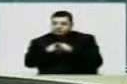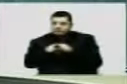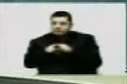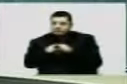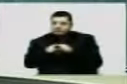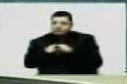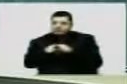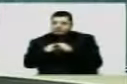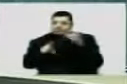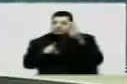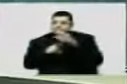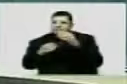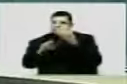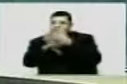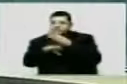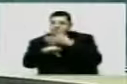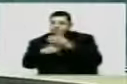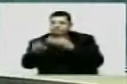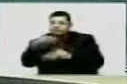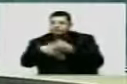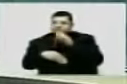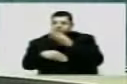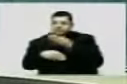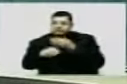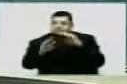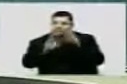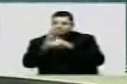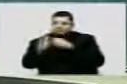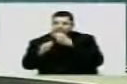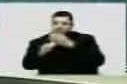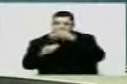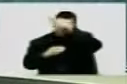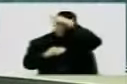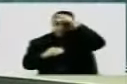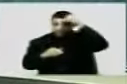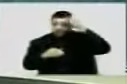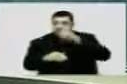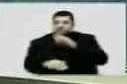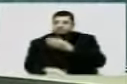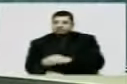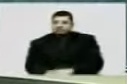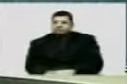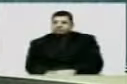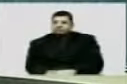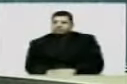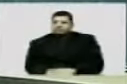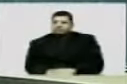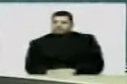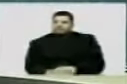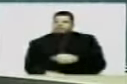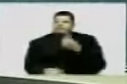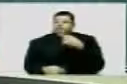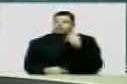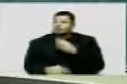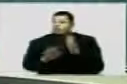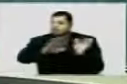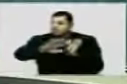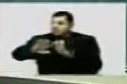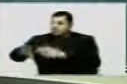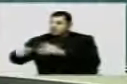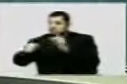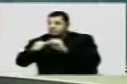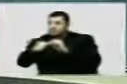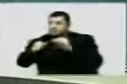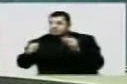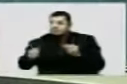também desestimula a indústria no Polo Industrial de Manaus. Nós vamos deixar de